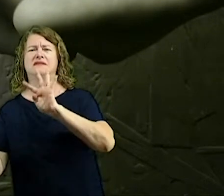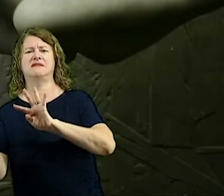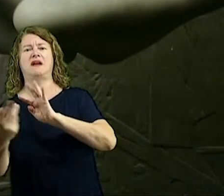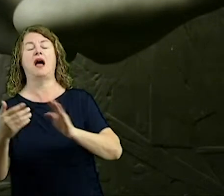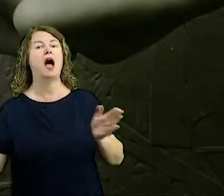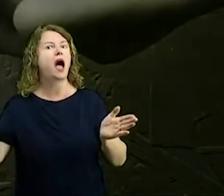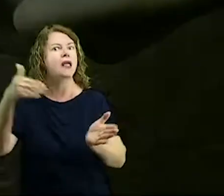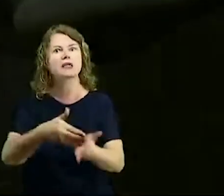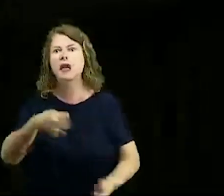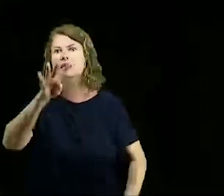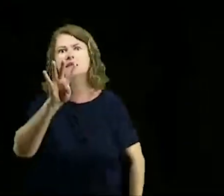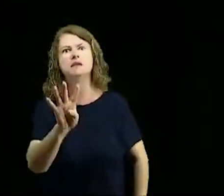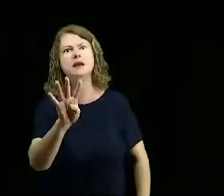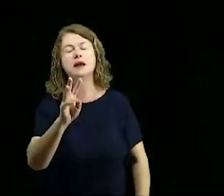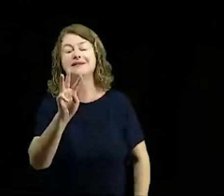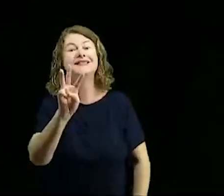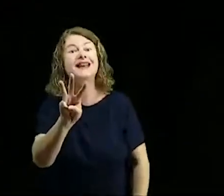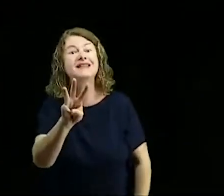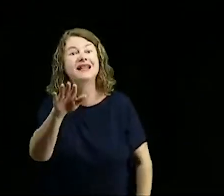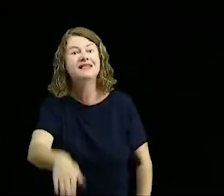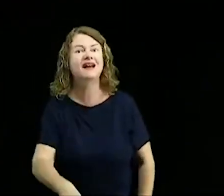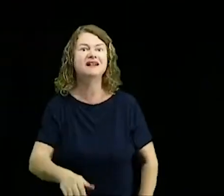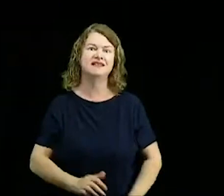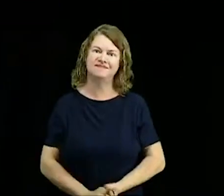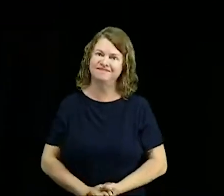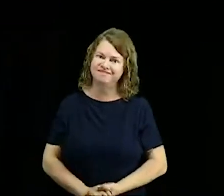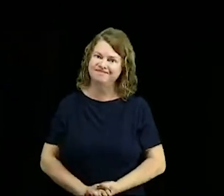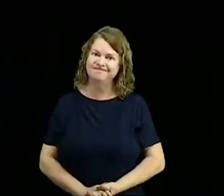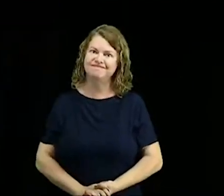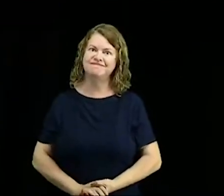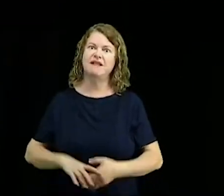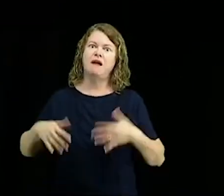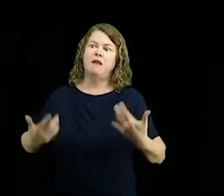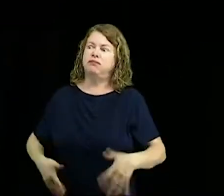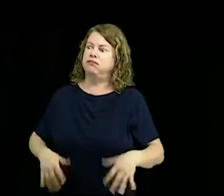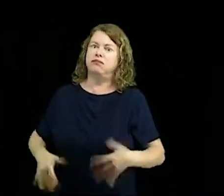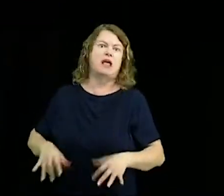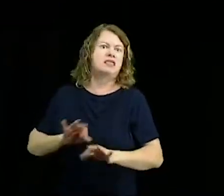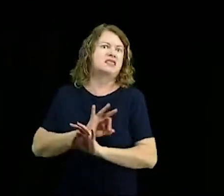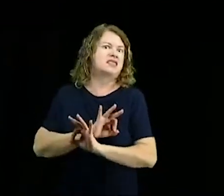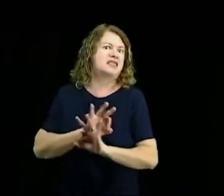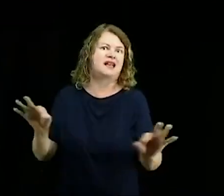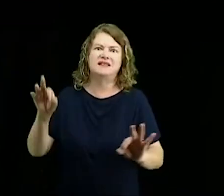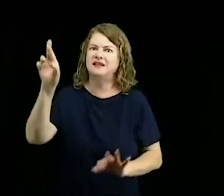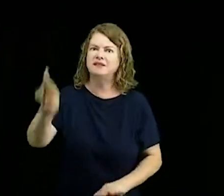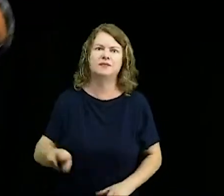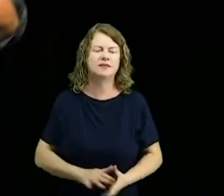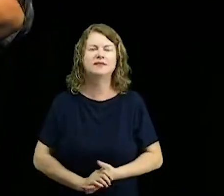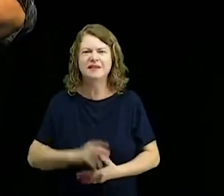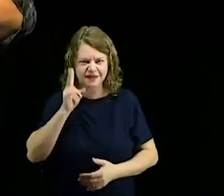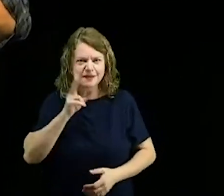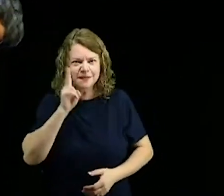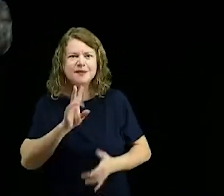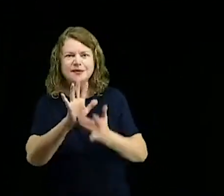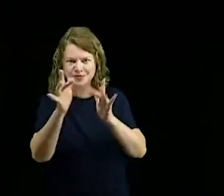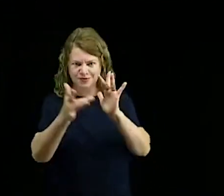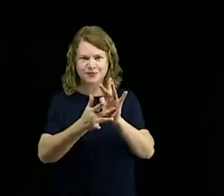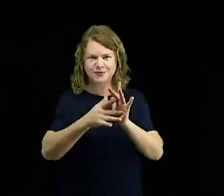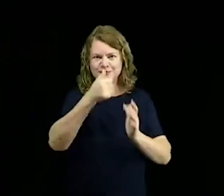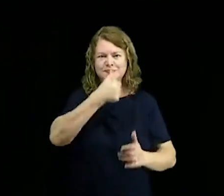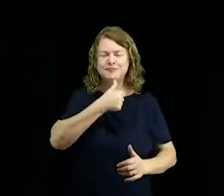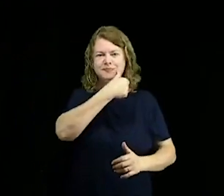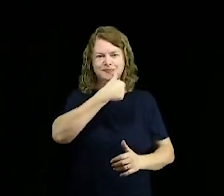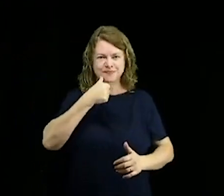Jesus, o sacrifício do Cordeiro Perfeito, o Cordeiro que tira os pecados do mundo, ele é levado, ele